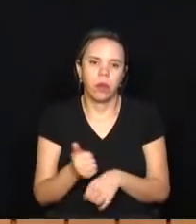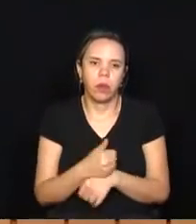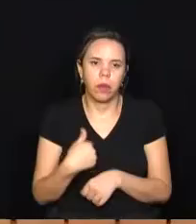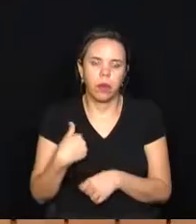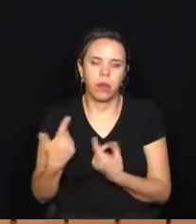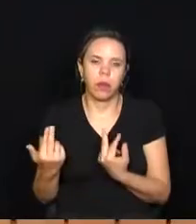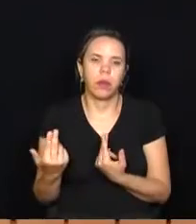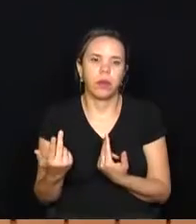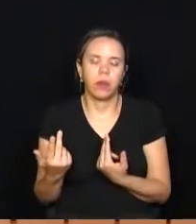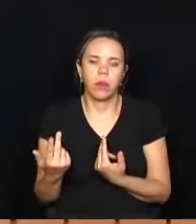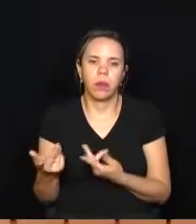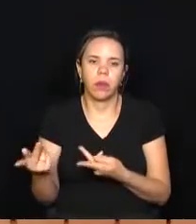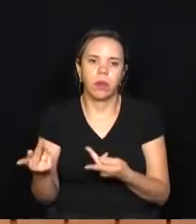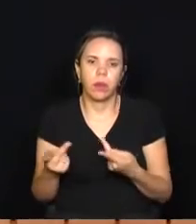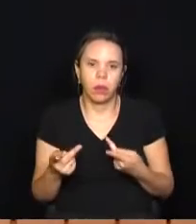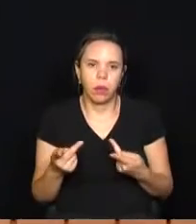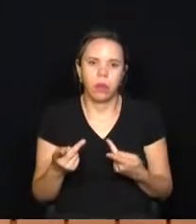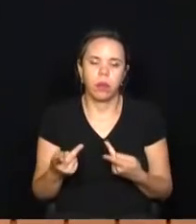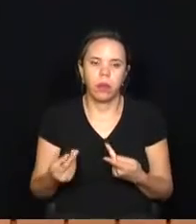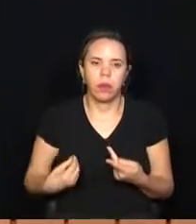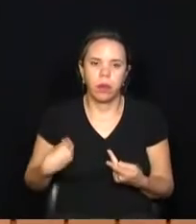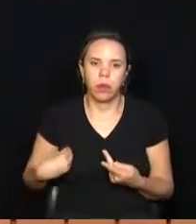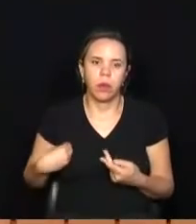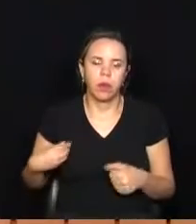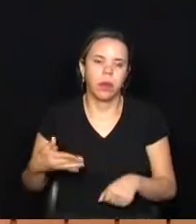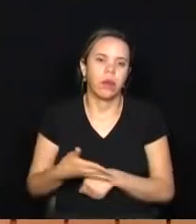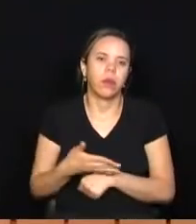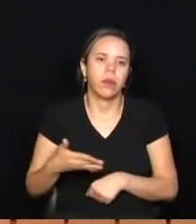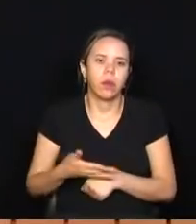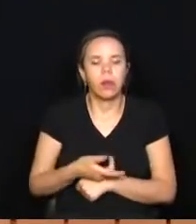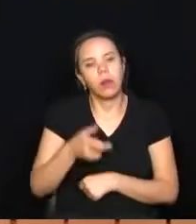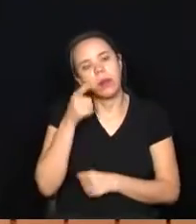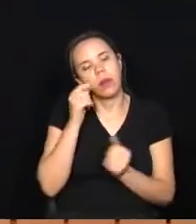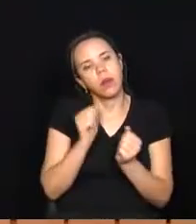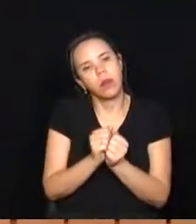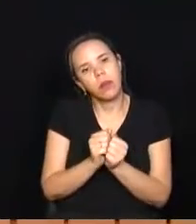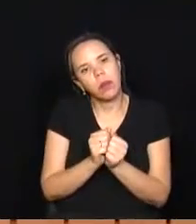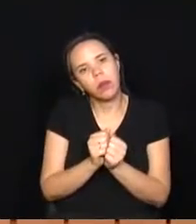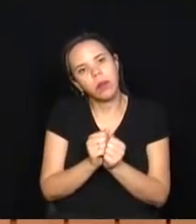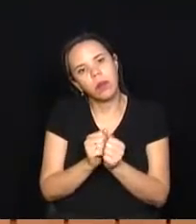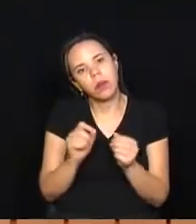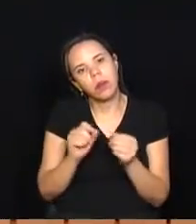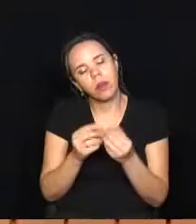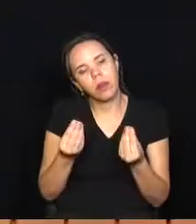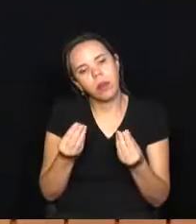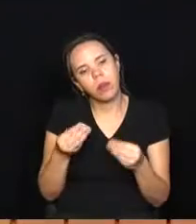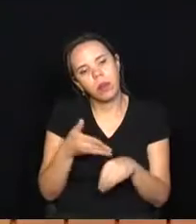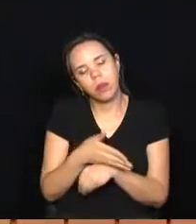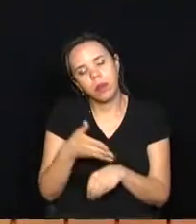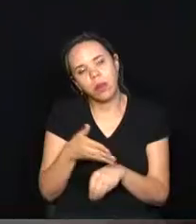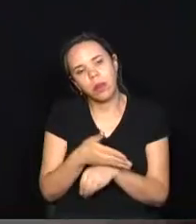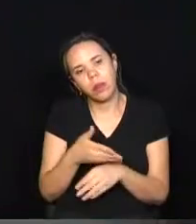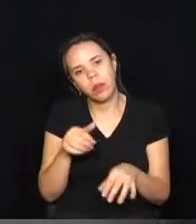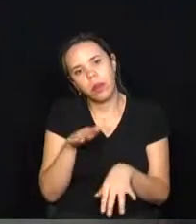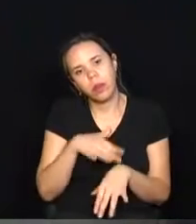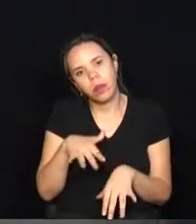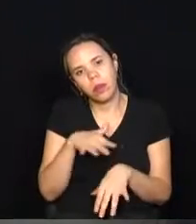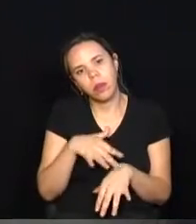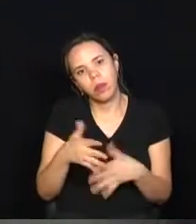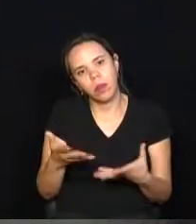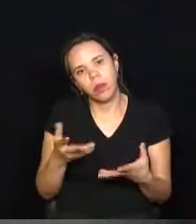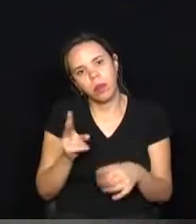também convido para que esteja participando junto. Quero fazer muito. Nessas áreas, com